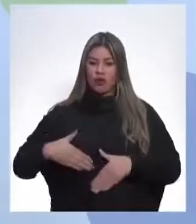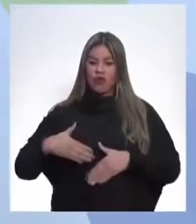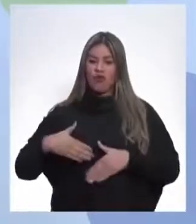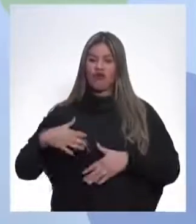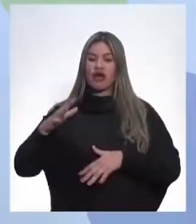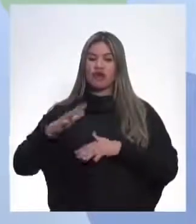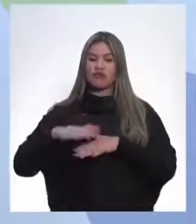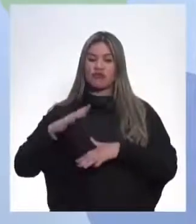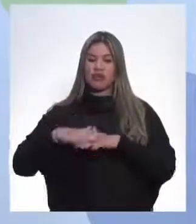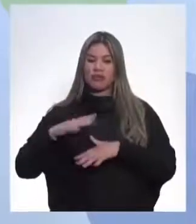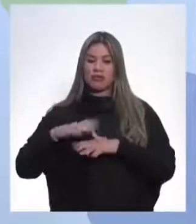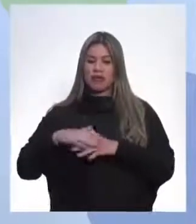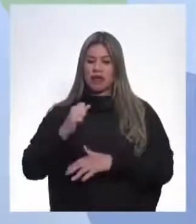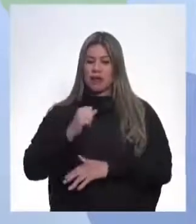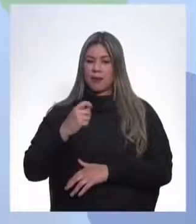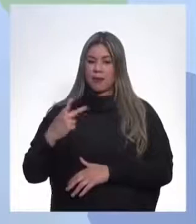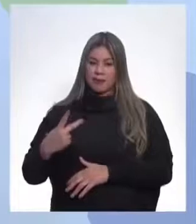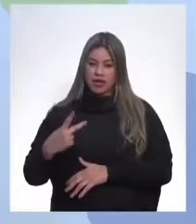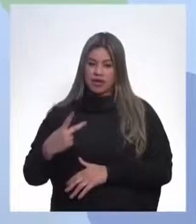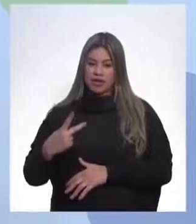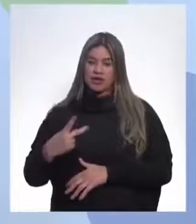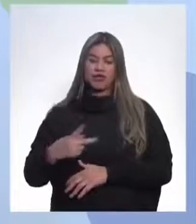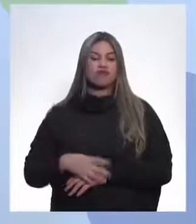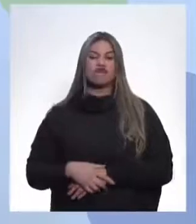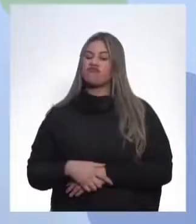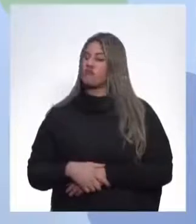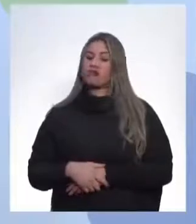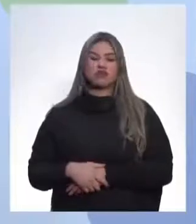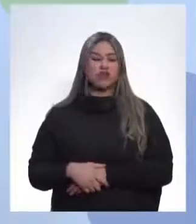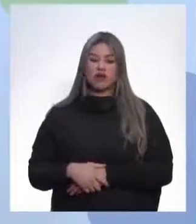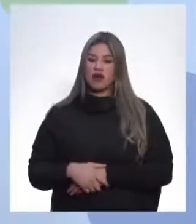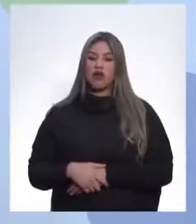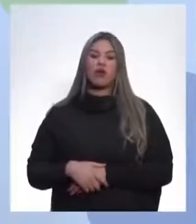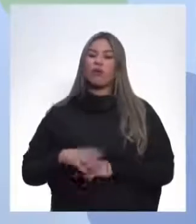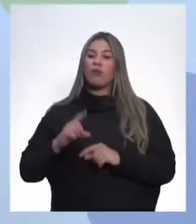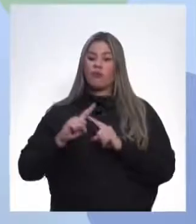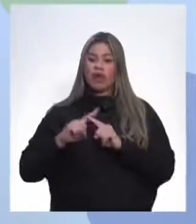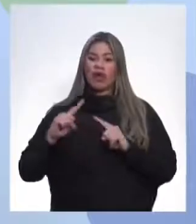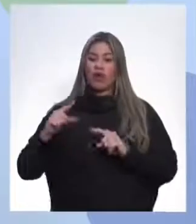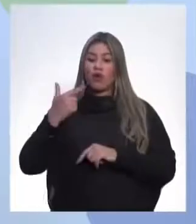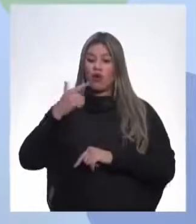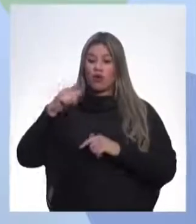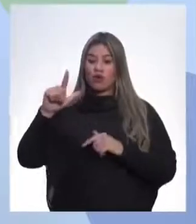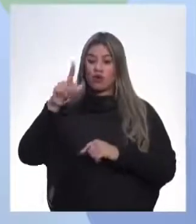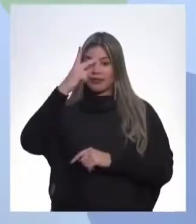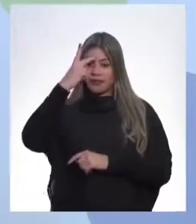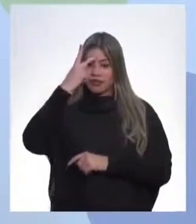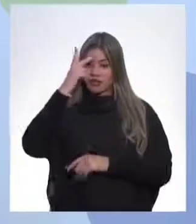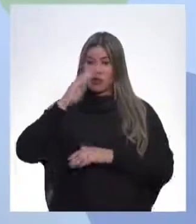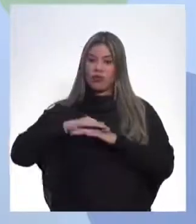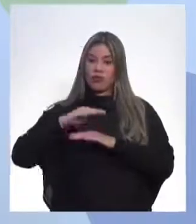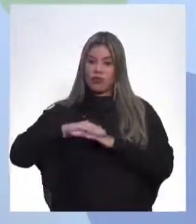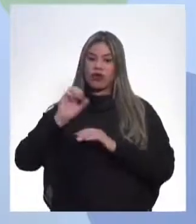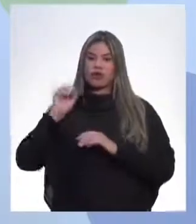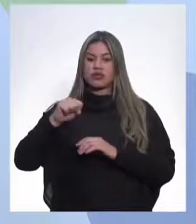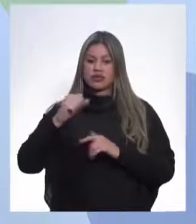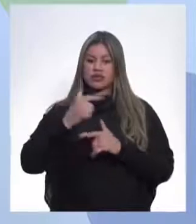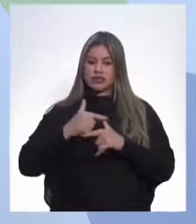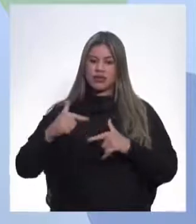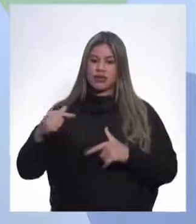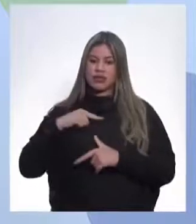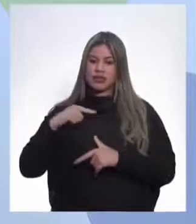matemática, a P... Nós não faremos a correção, vão ser outras pessoas, mas vai ser essa semana, tá? Então, essa semana, acompanhem na